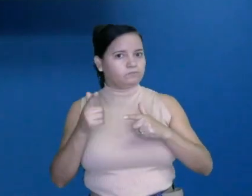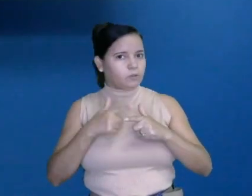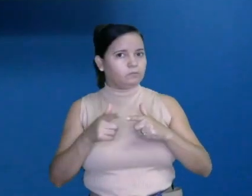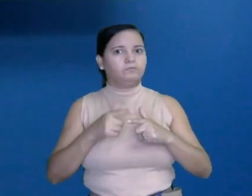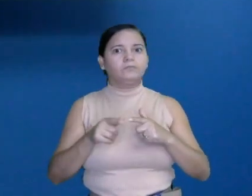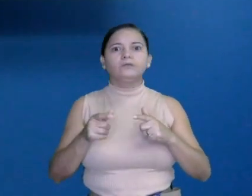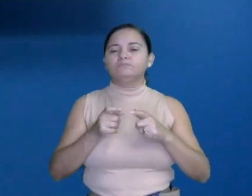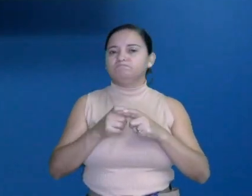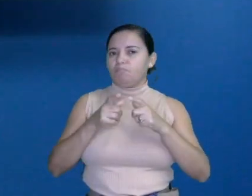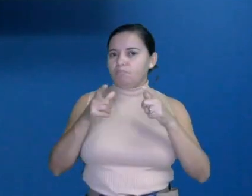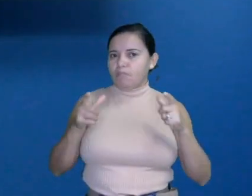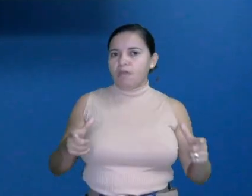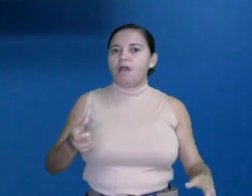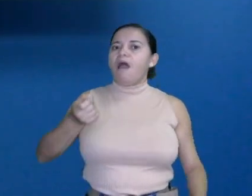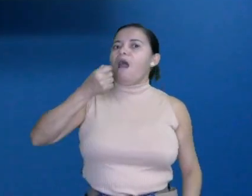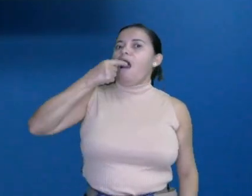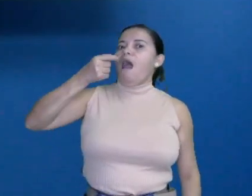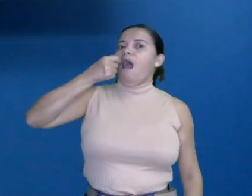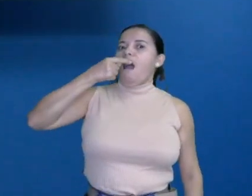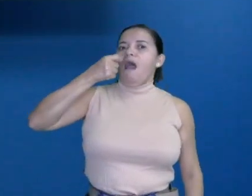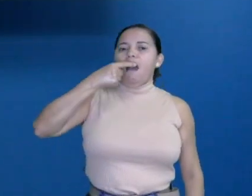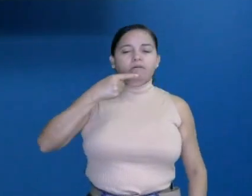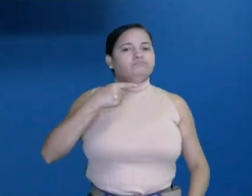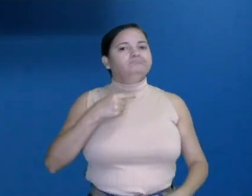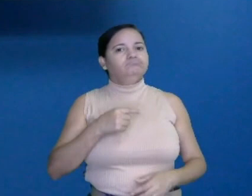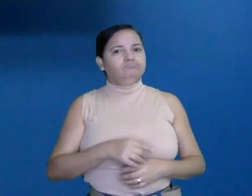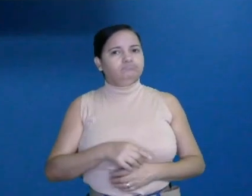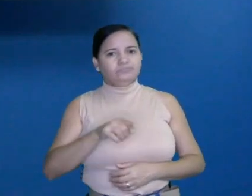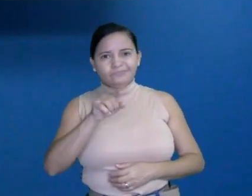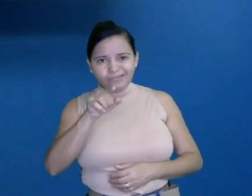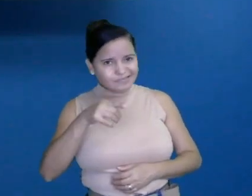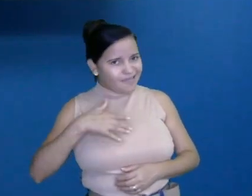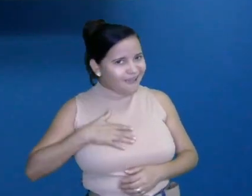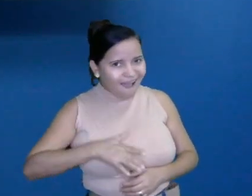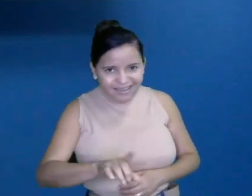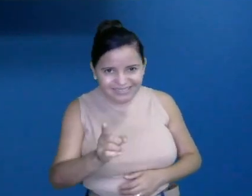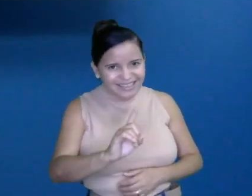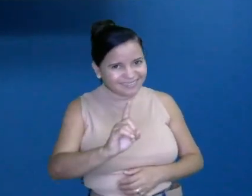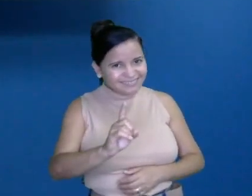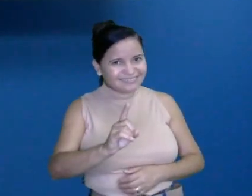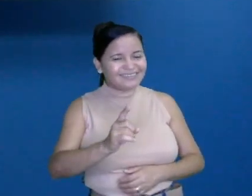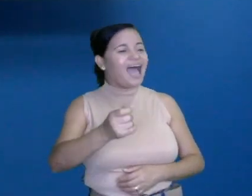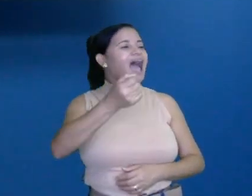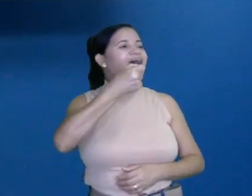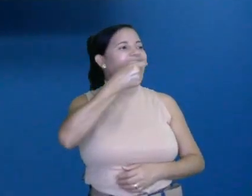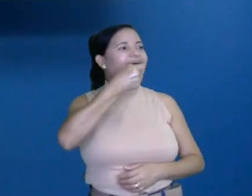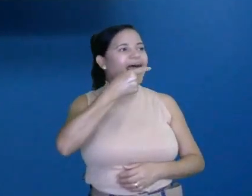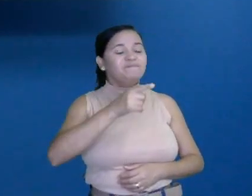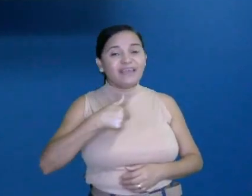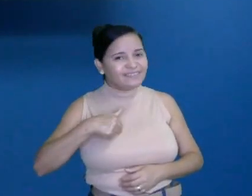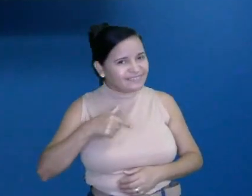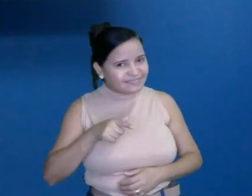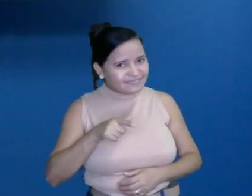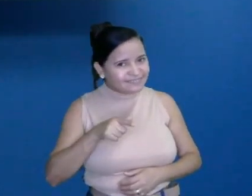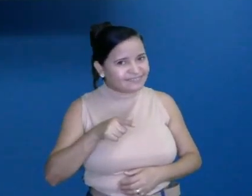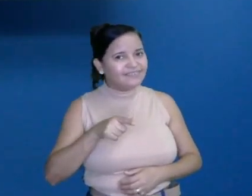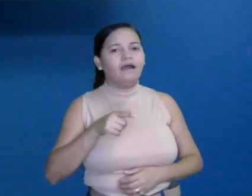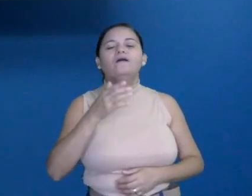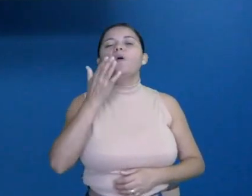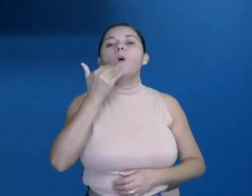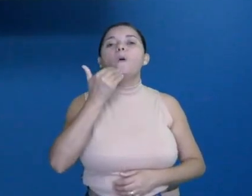ter que tomar muitos remédios. Então, se você não gosta de tomar remédios, a melhor forma é você